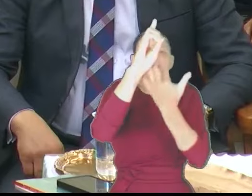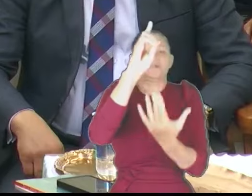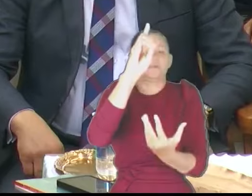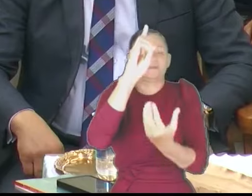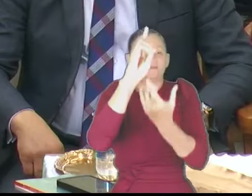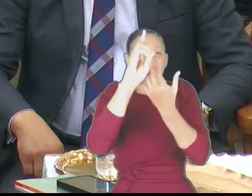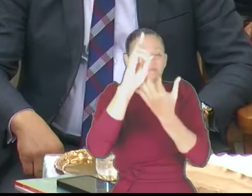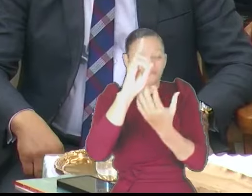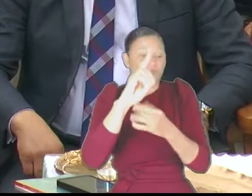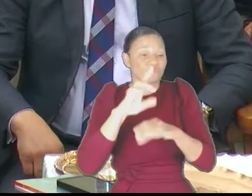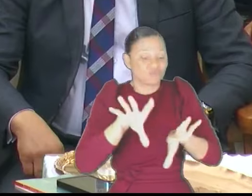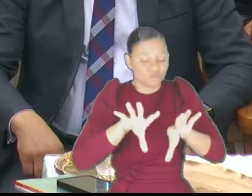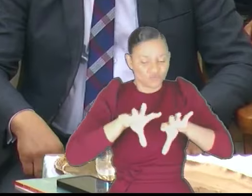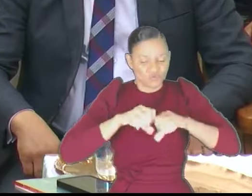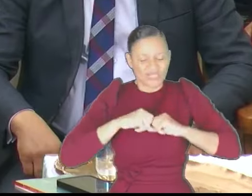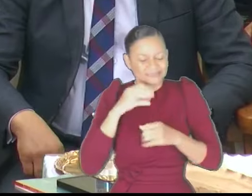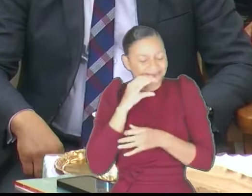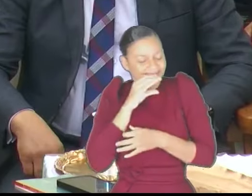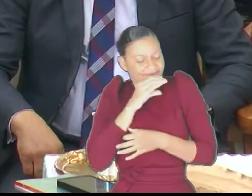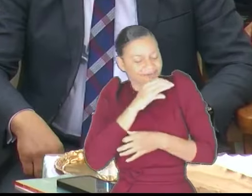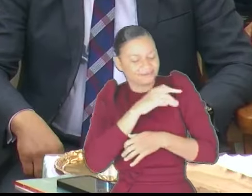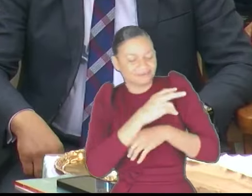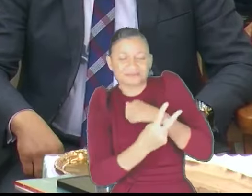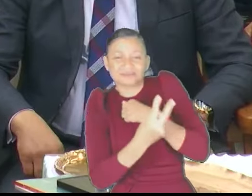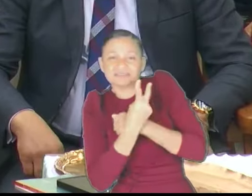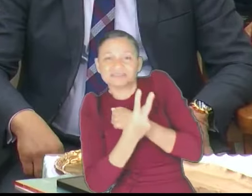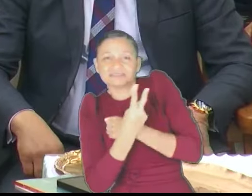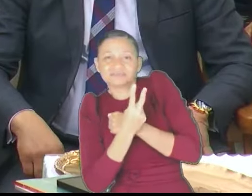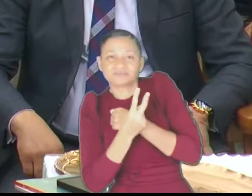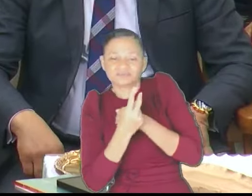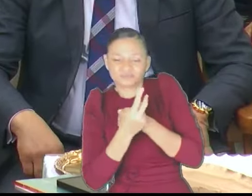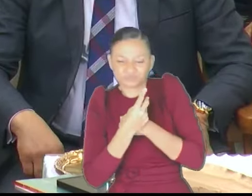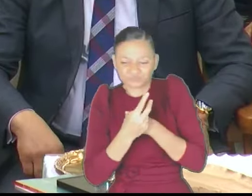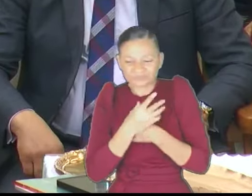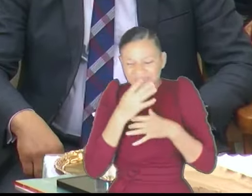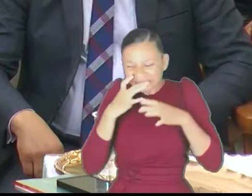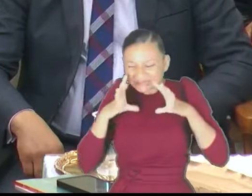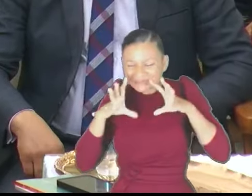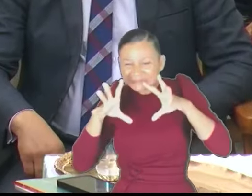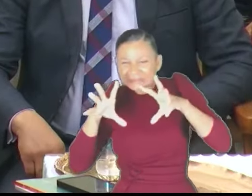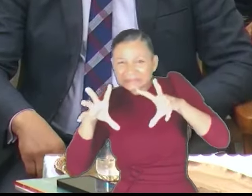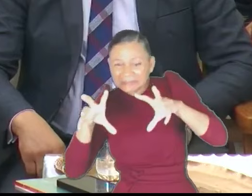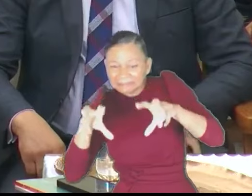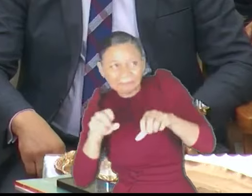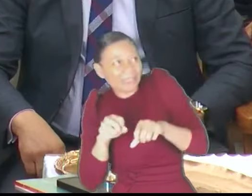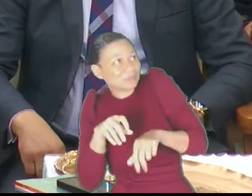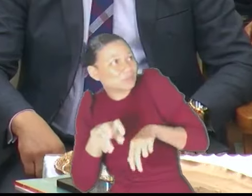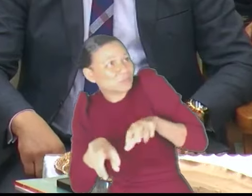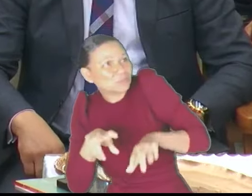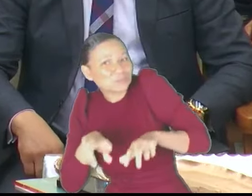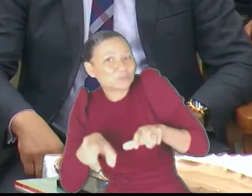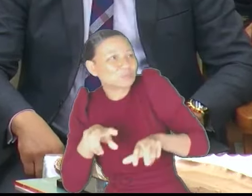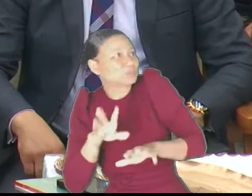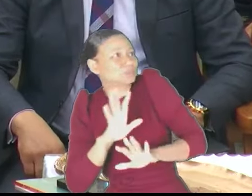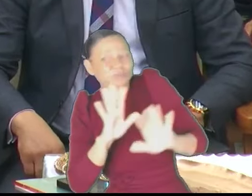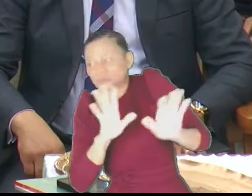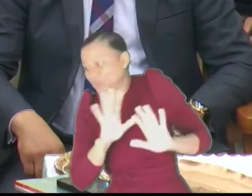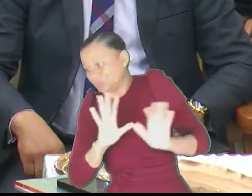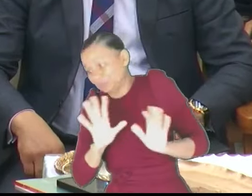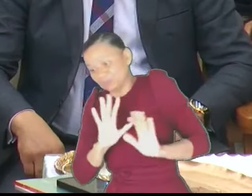vou aquecer e proteger as feras do deserto. Quando vê fogo, diz: nem se aproxima lá, tem fogo ali.